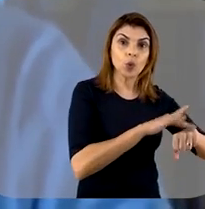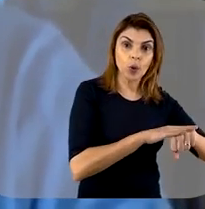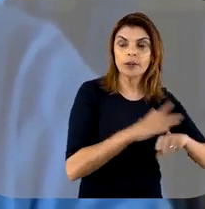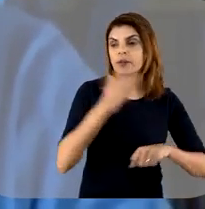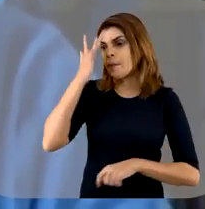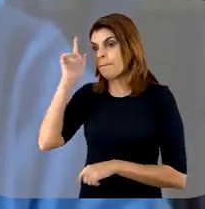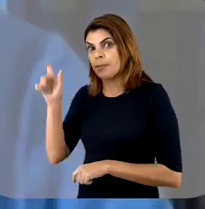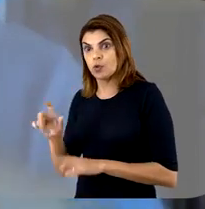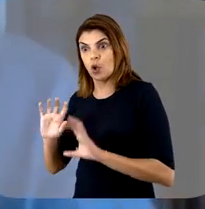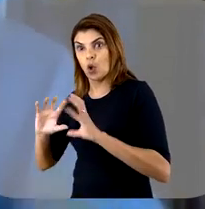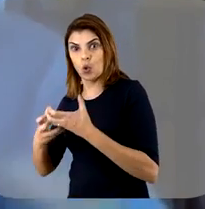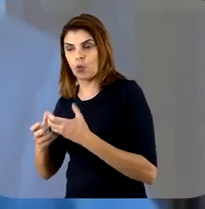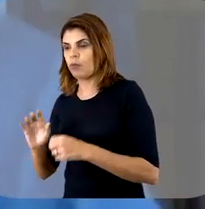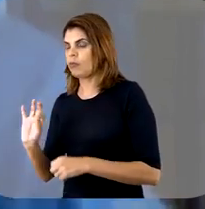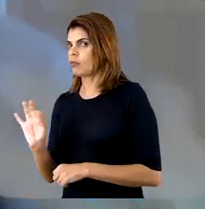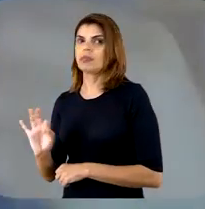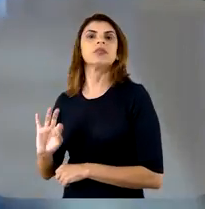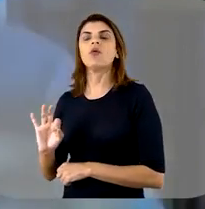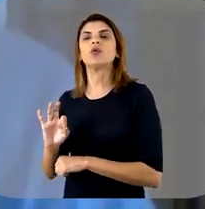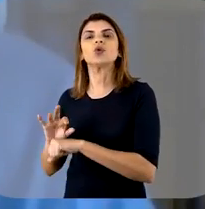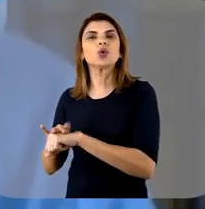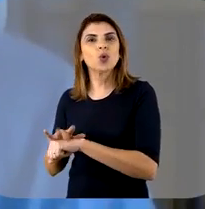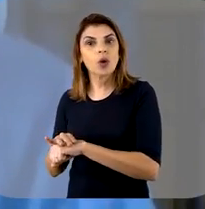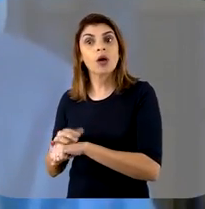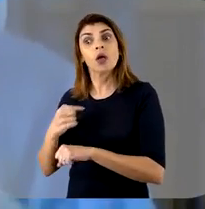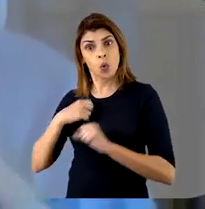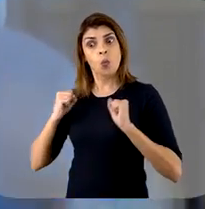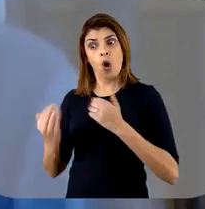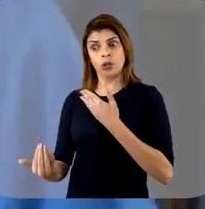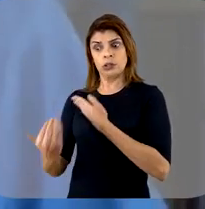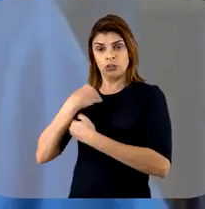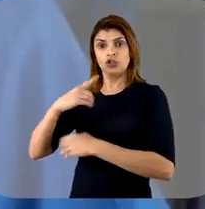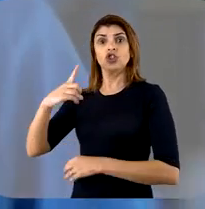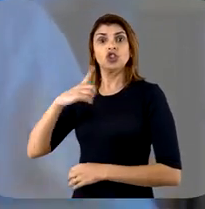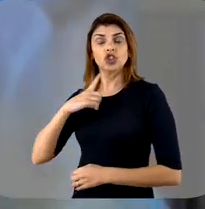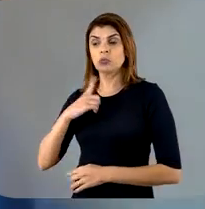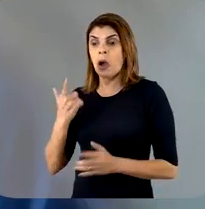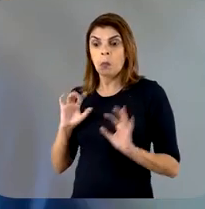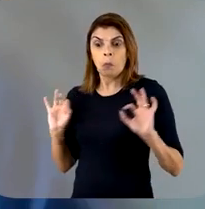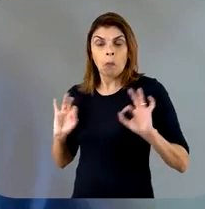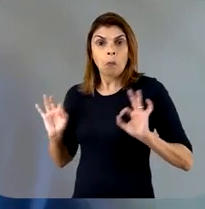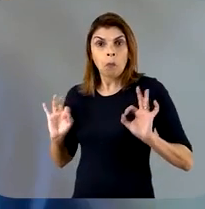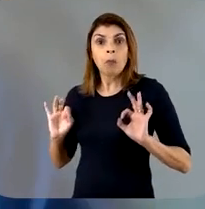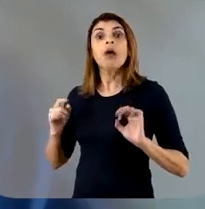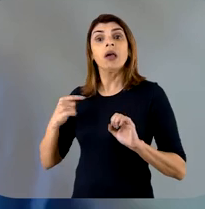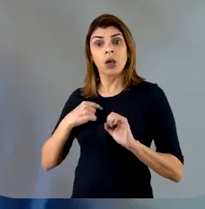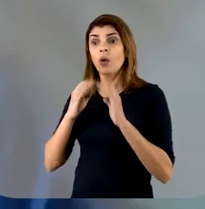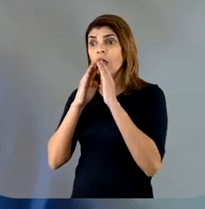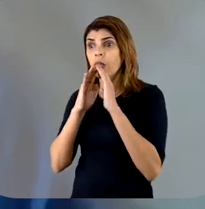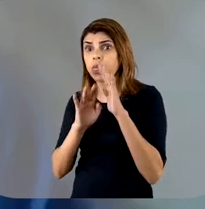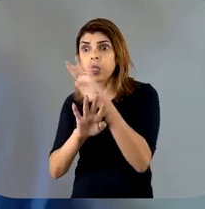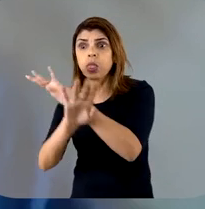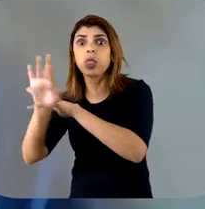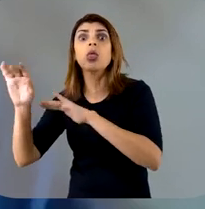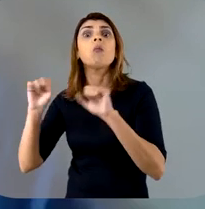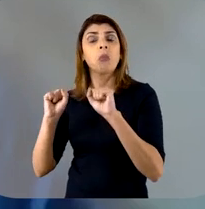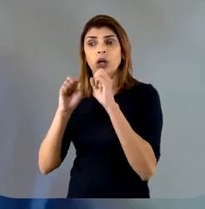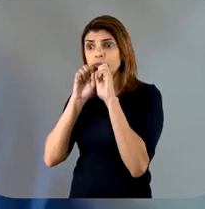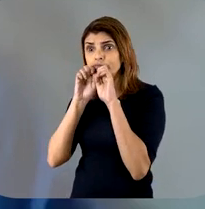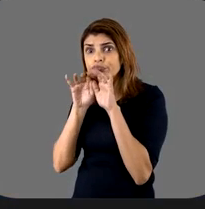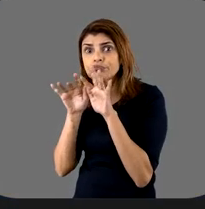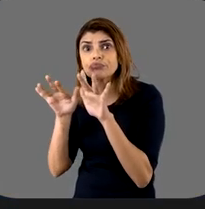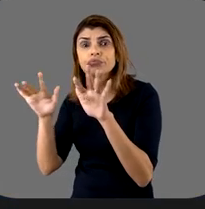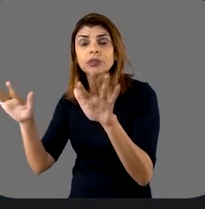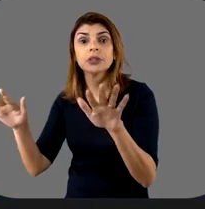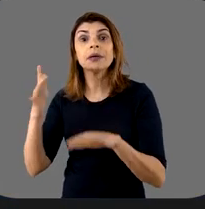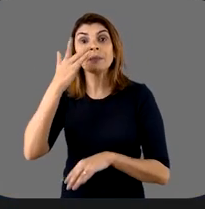não doentes, né, não doente, eu posso estar infectado, não está doente e eu está transmitindo a doença, né? Então, um grupo de